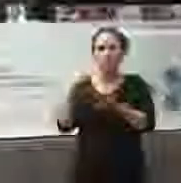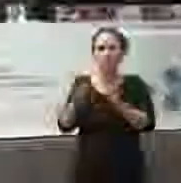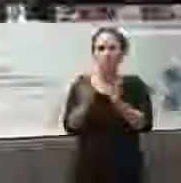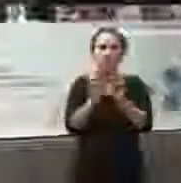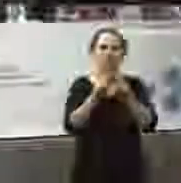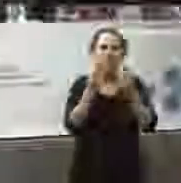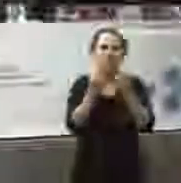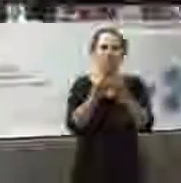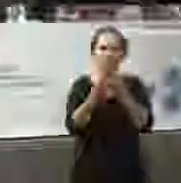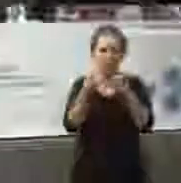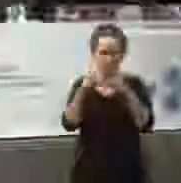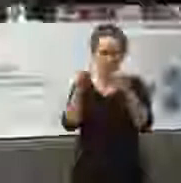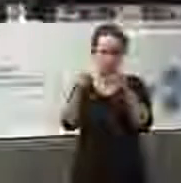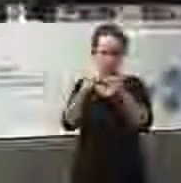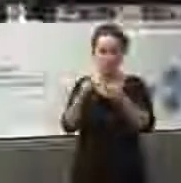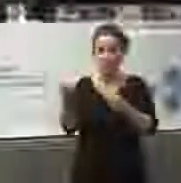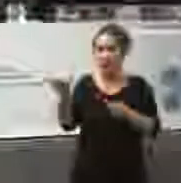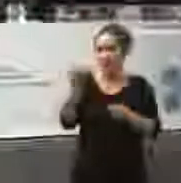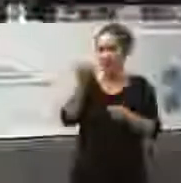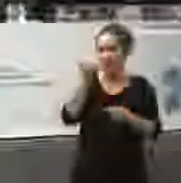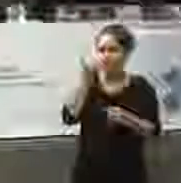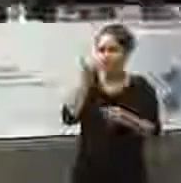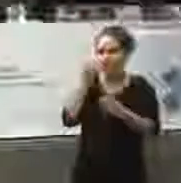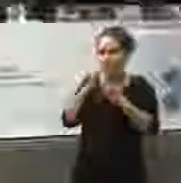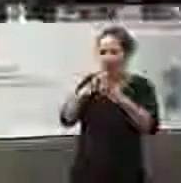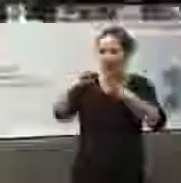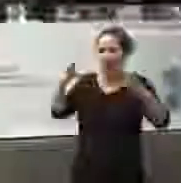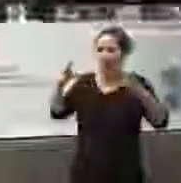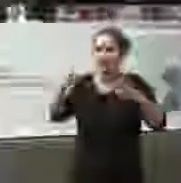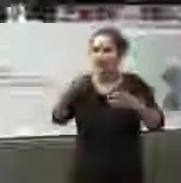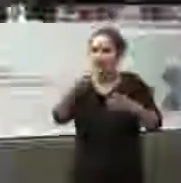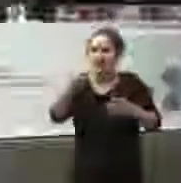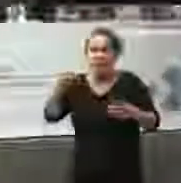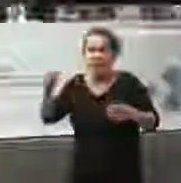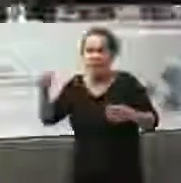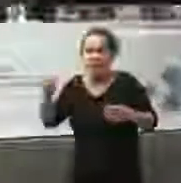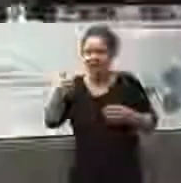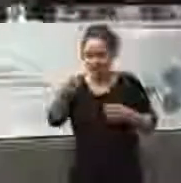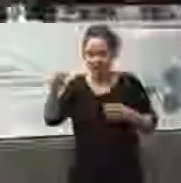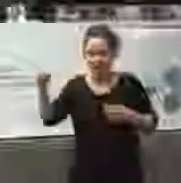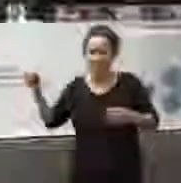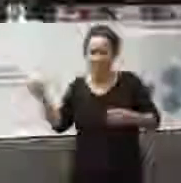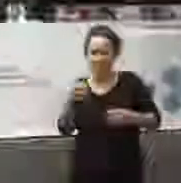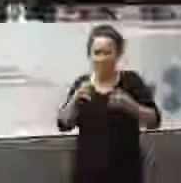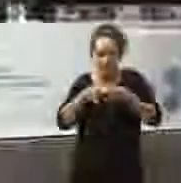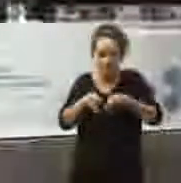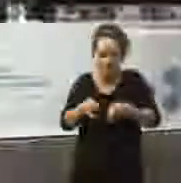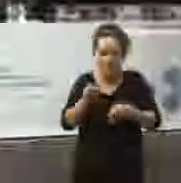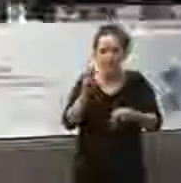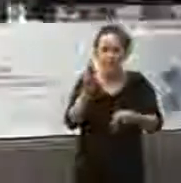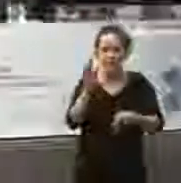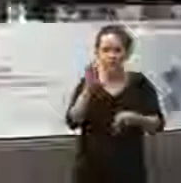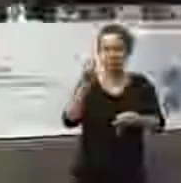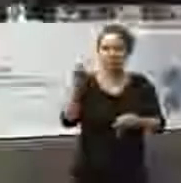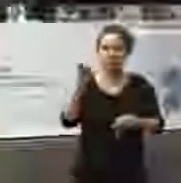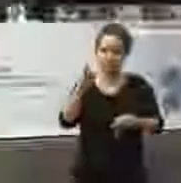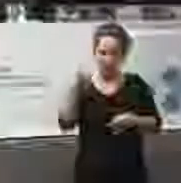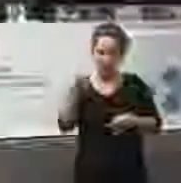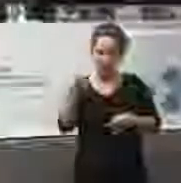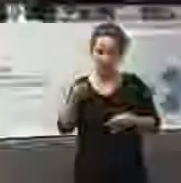tivemos uma boa notícia haviam criado 100 novos leitos de uti então tivemos dois meses